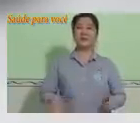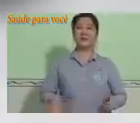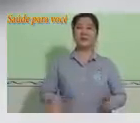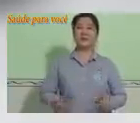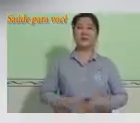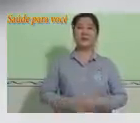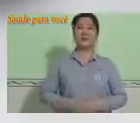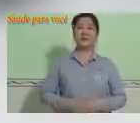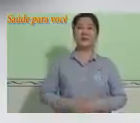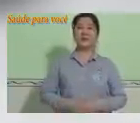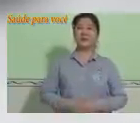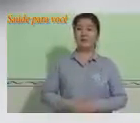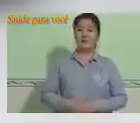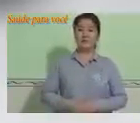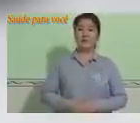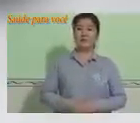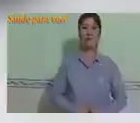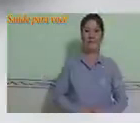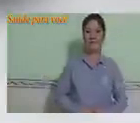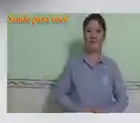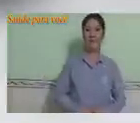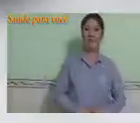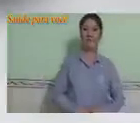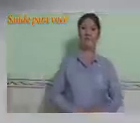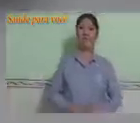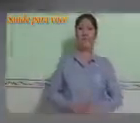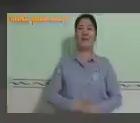LTERNATVASGURPARAMUDARCORDOSOLHOS uma forma segura de alterar a cor dos olhos,